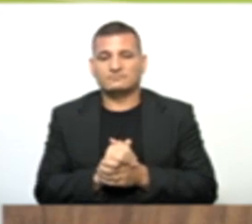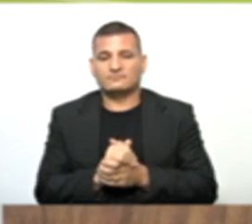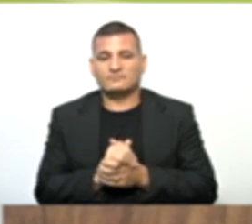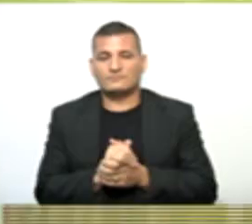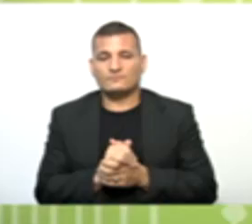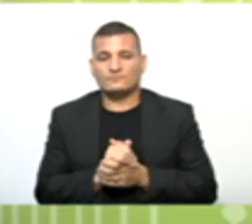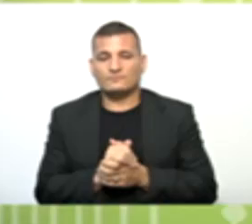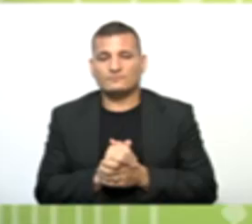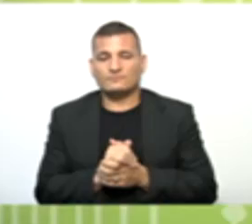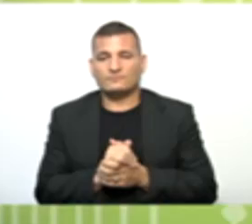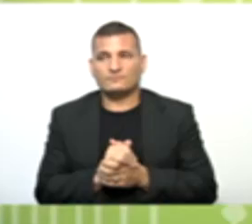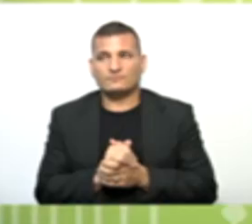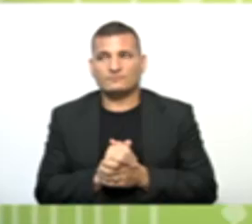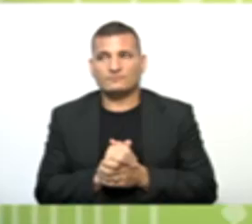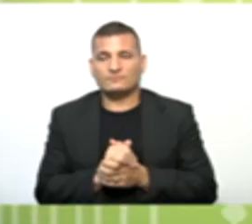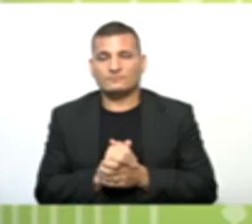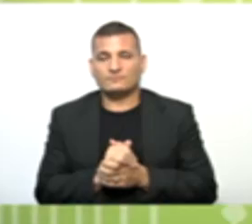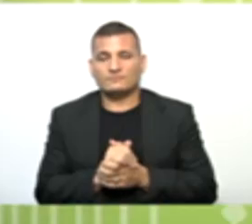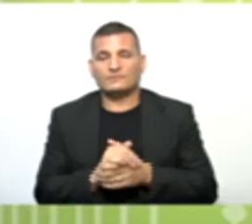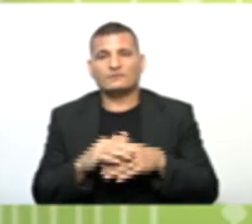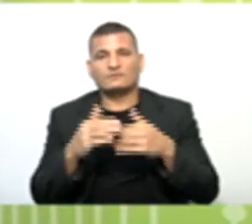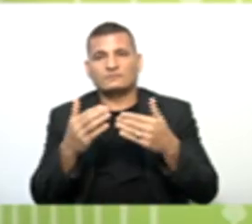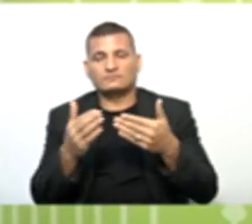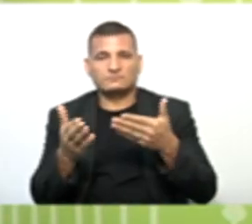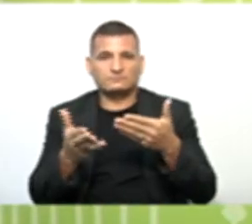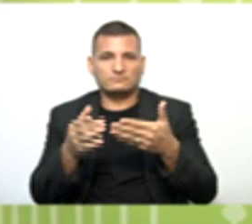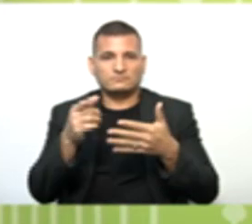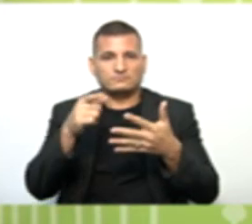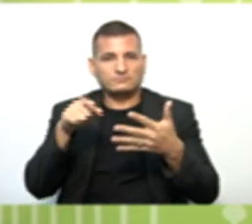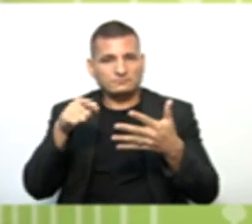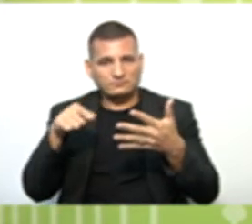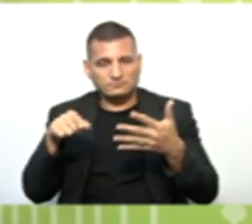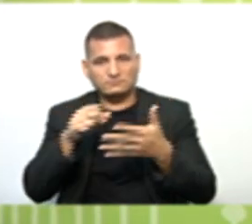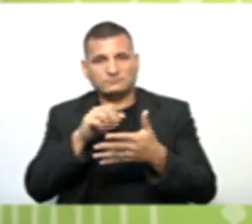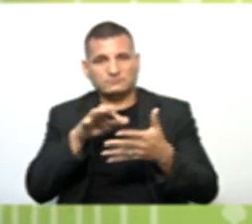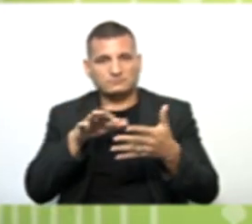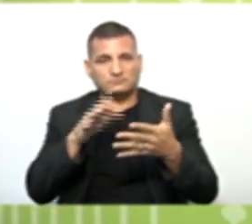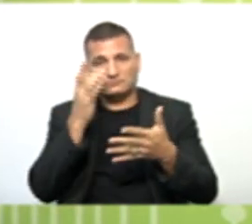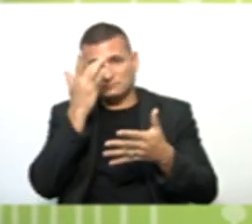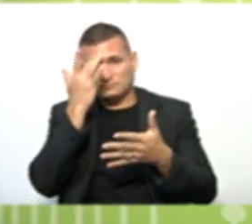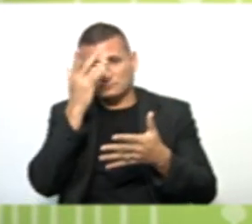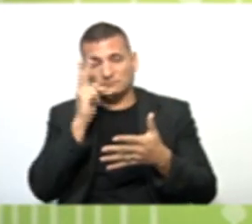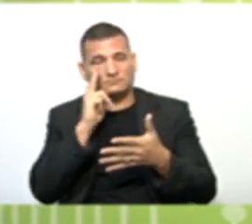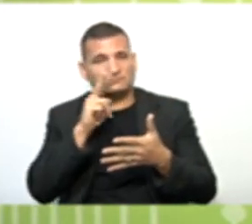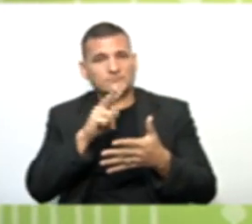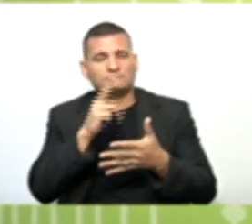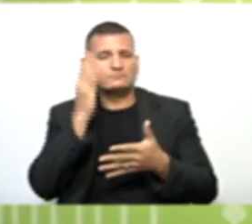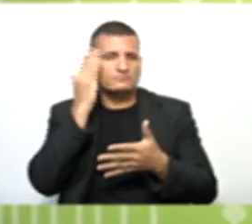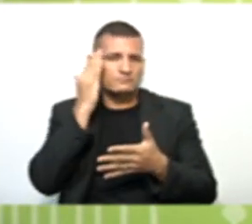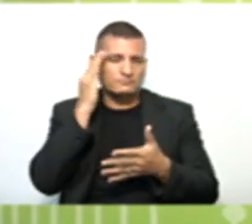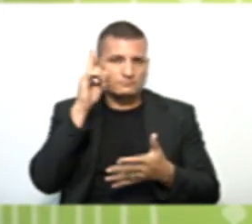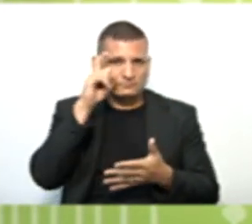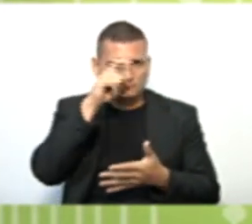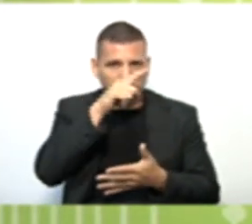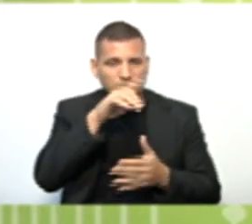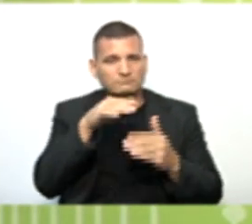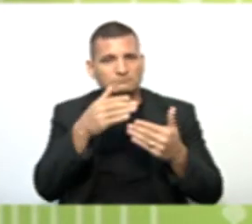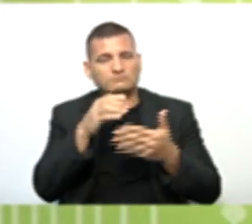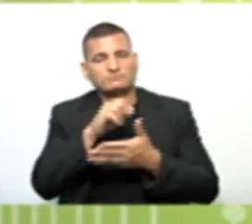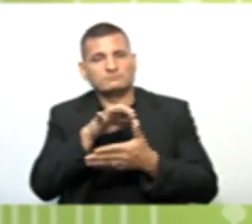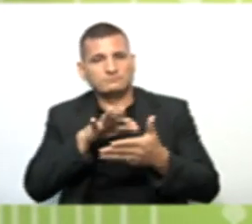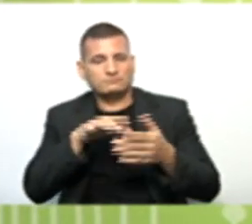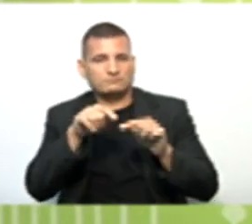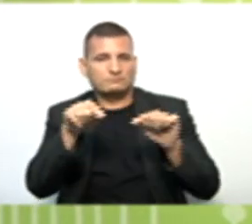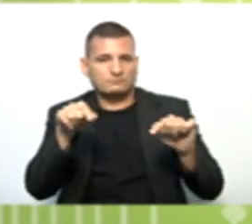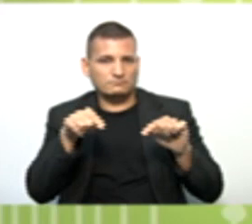Certo. Vamos passar então a corrigir essas atividades, que fica mais fácil para a gente visualizar. A gente sabe que é difícil fazer uma atividade de sala e enviar